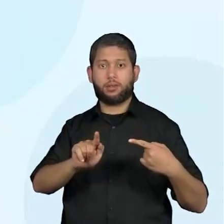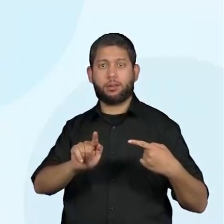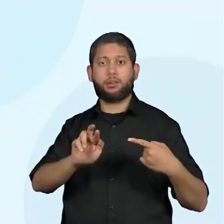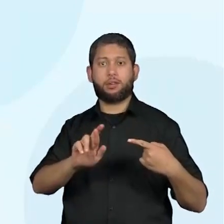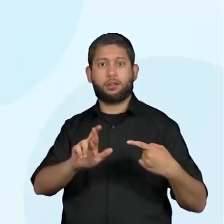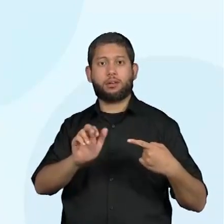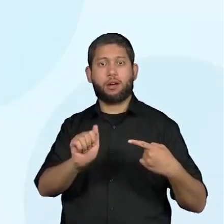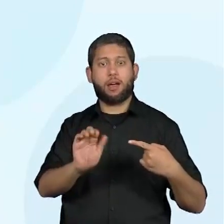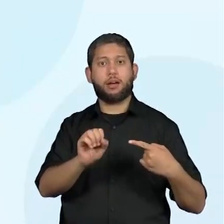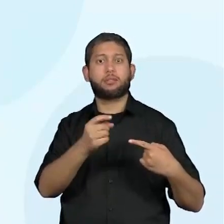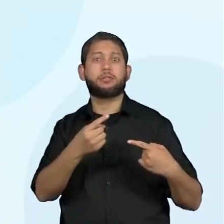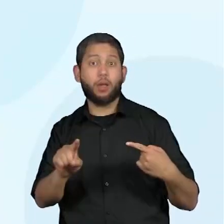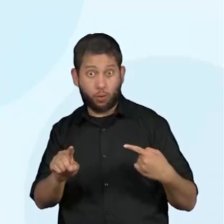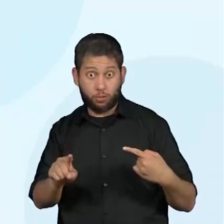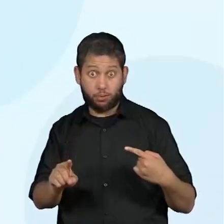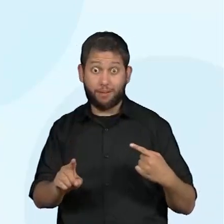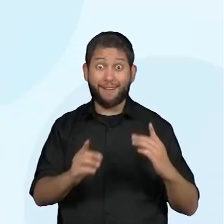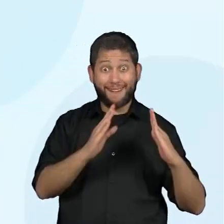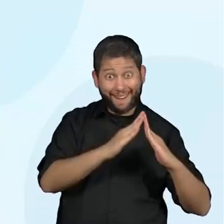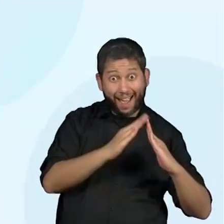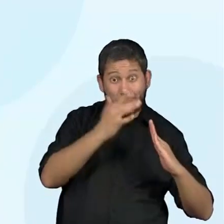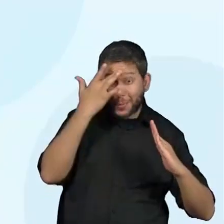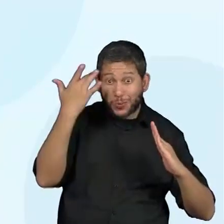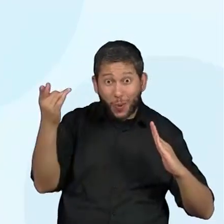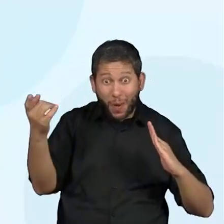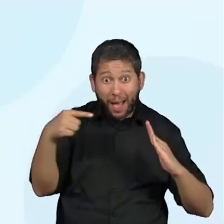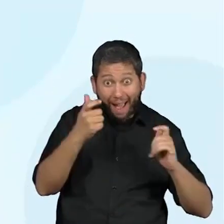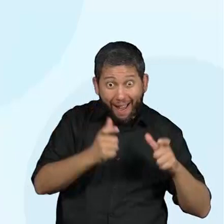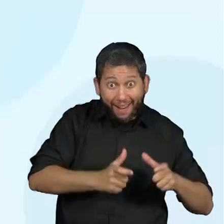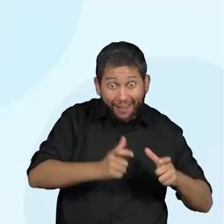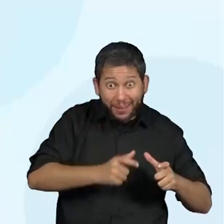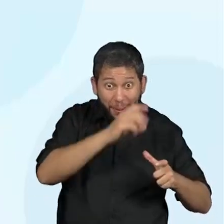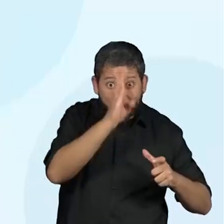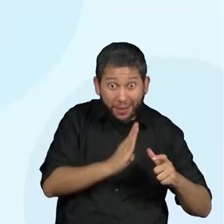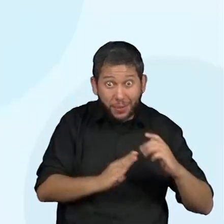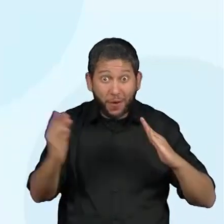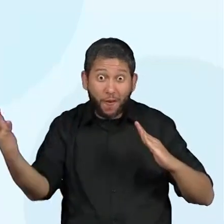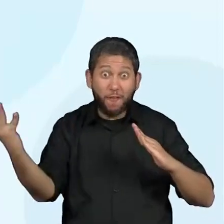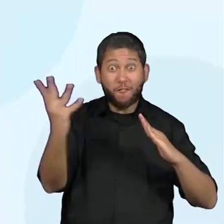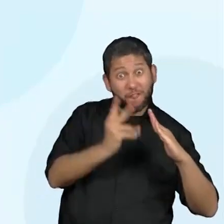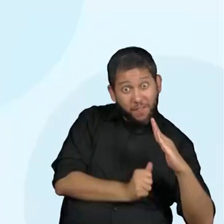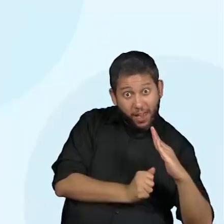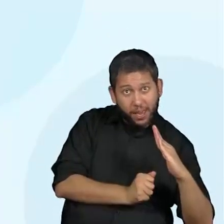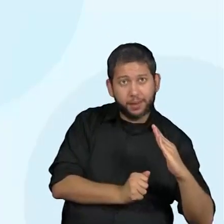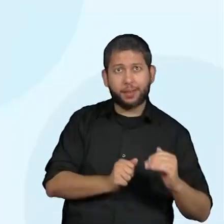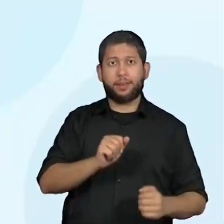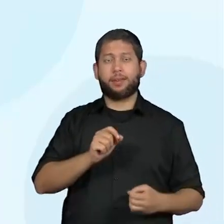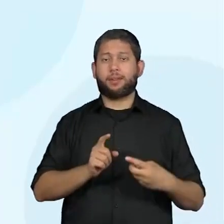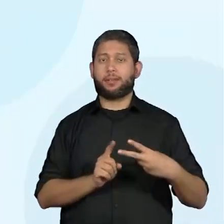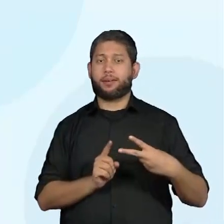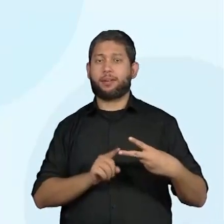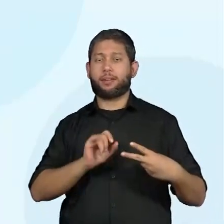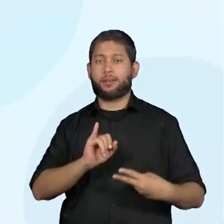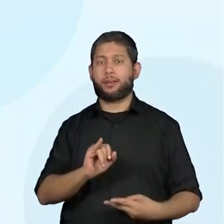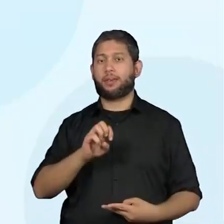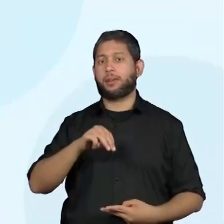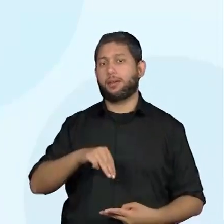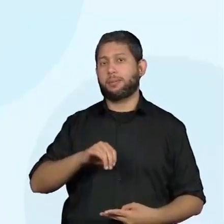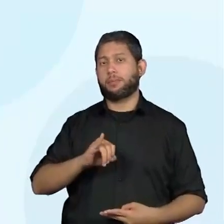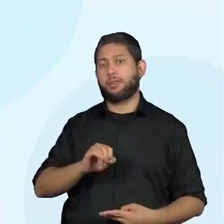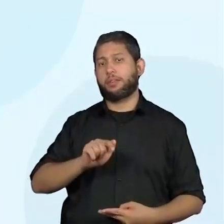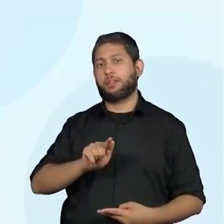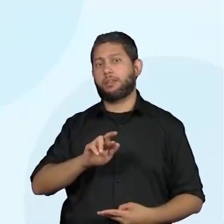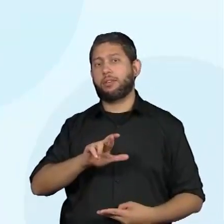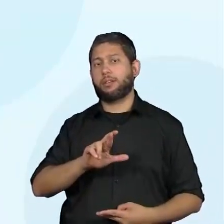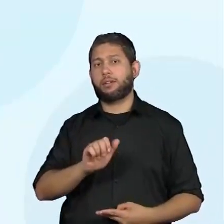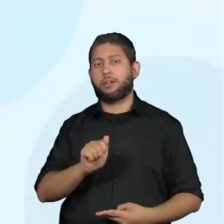de guerras, territórios. Então, tem vários motivos para as pessoas se movimentarem nessa troca